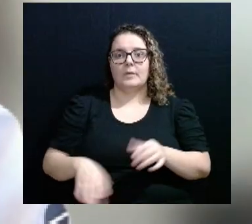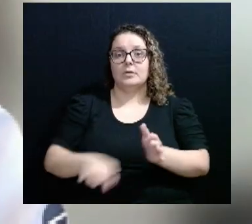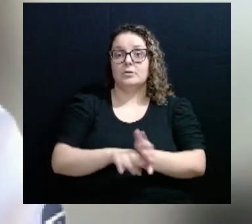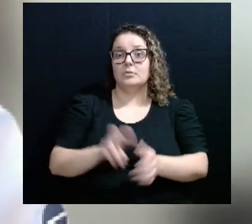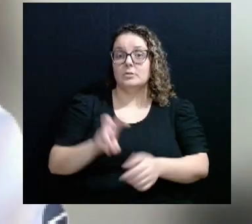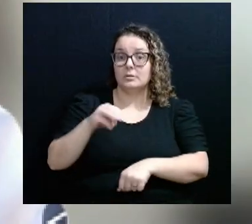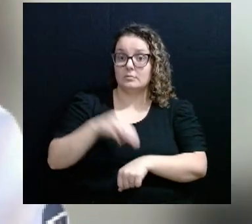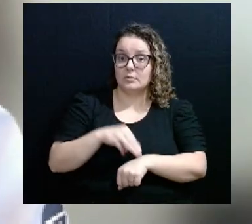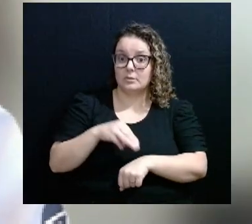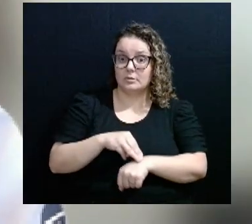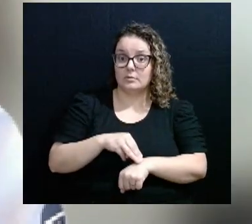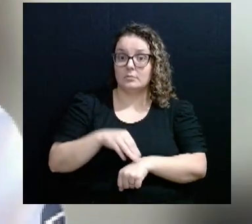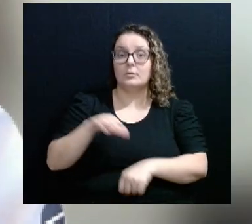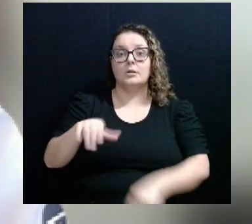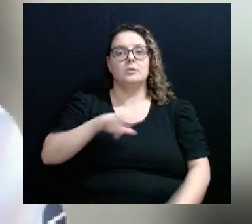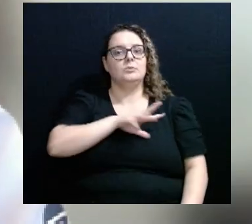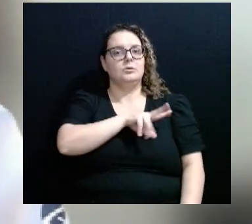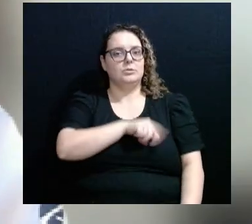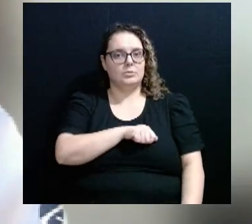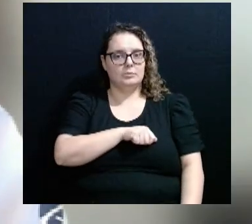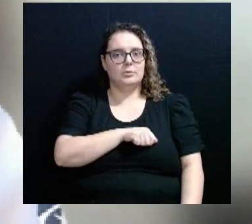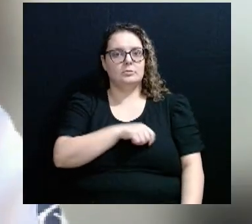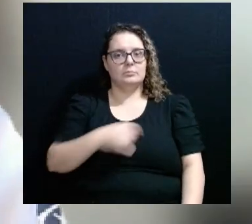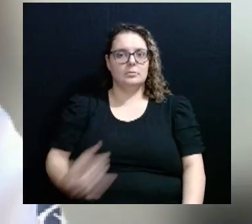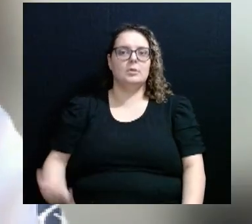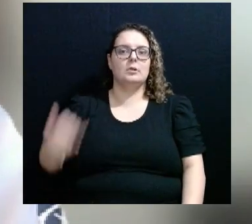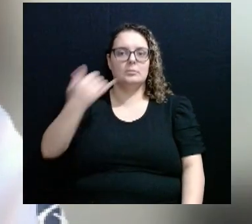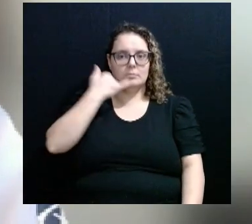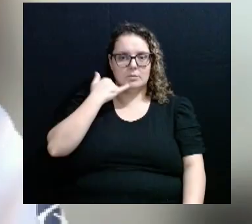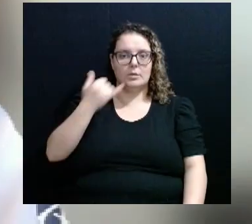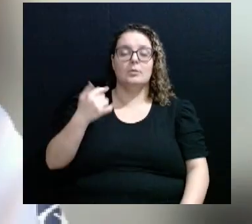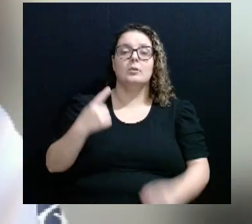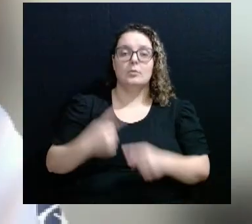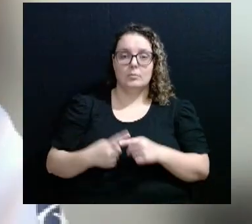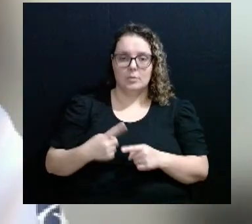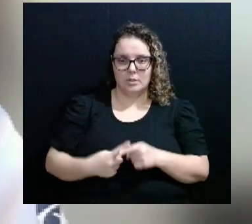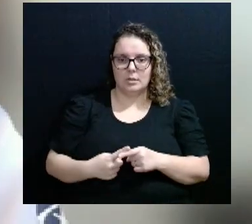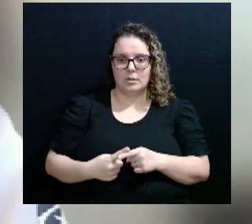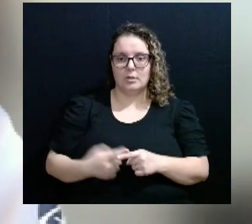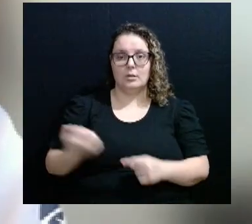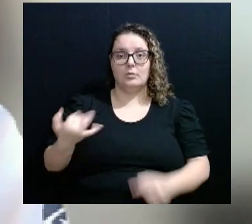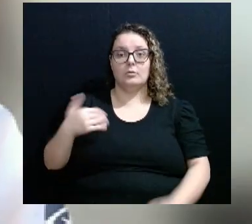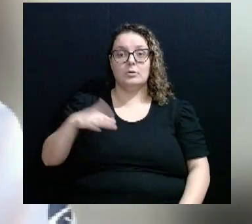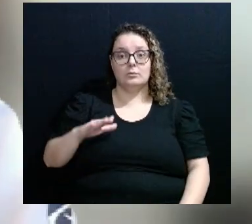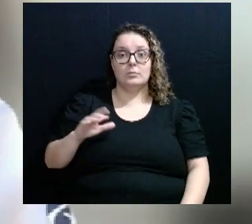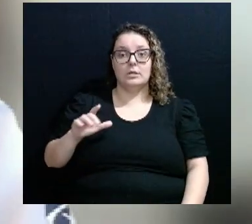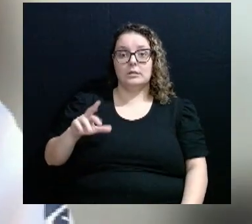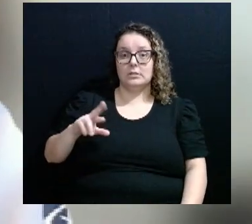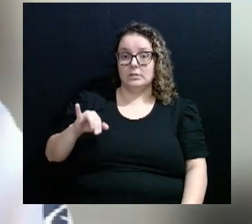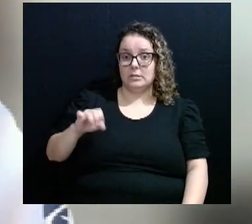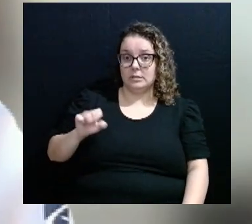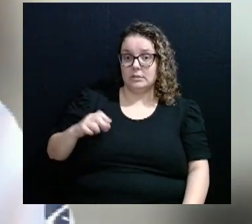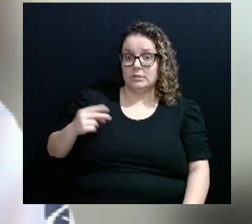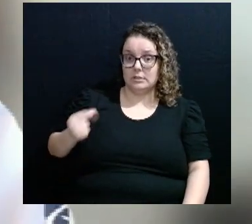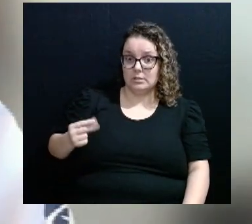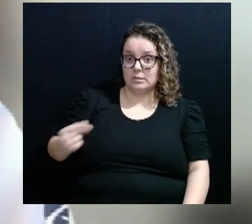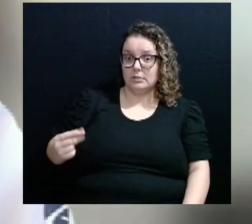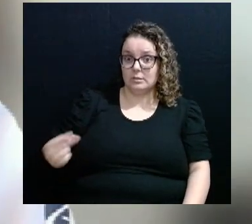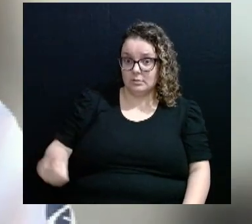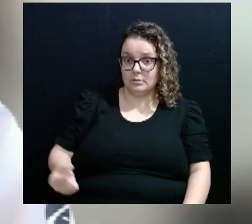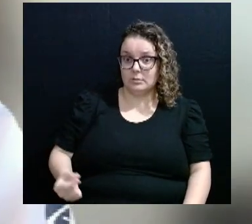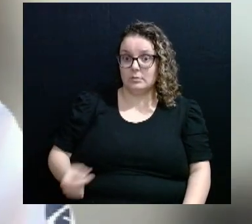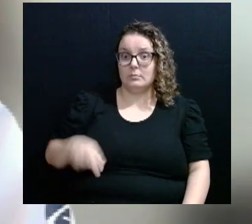com 5 minutos, é a hora que você tem que chamar o SAMU, você tem que chamar a emergência, porque quanto mais a crise